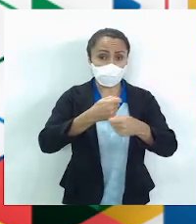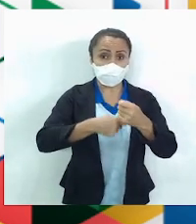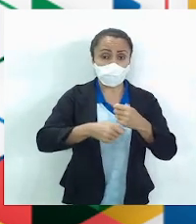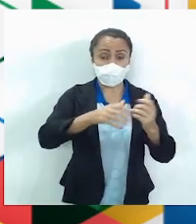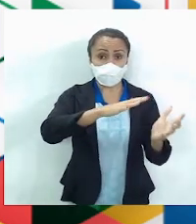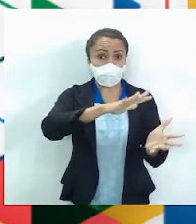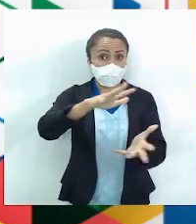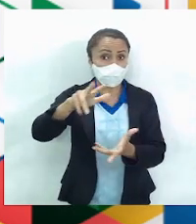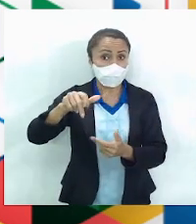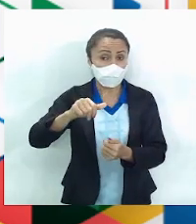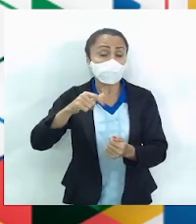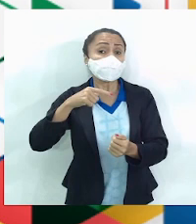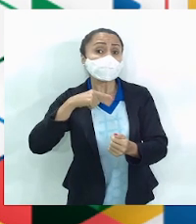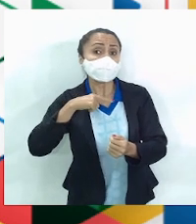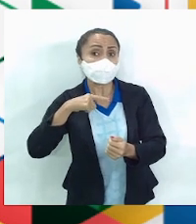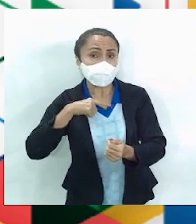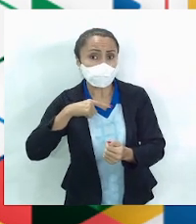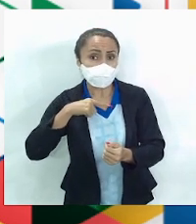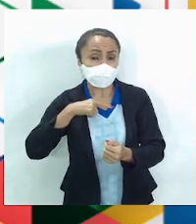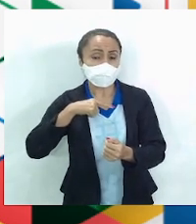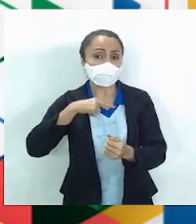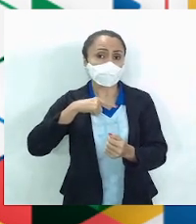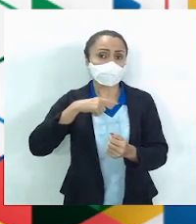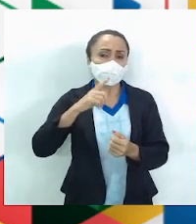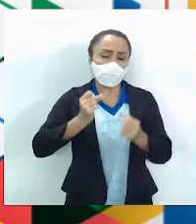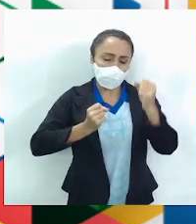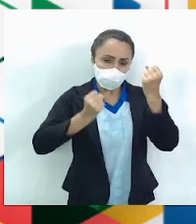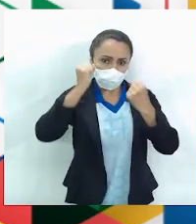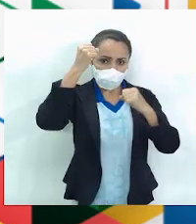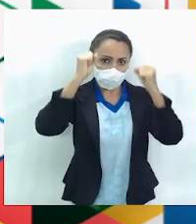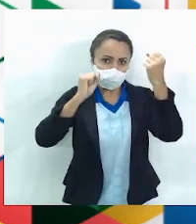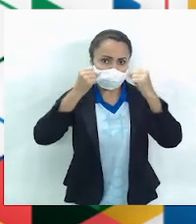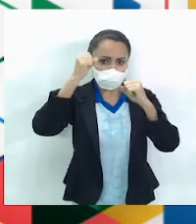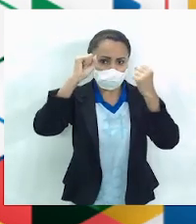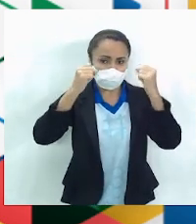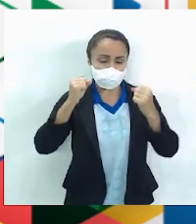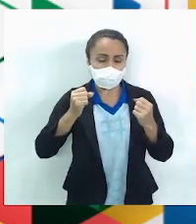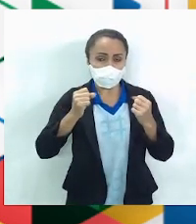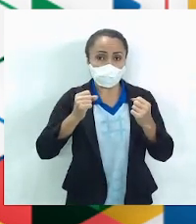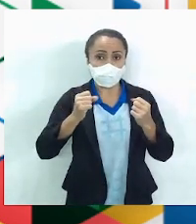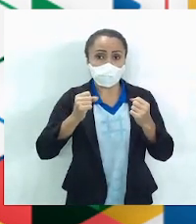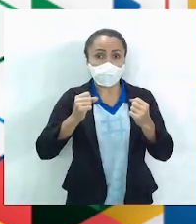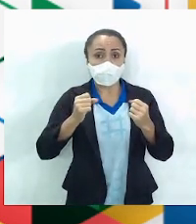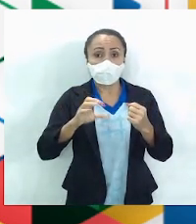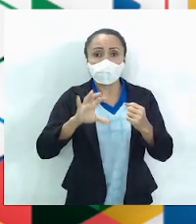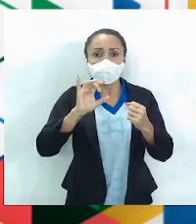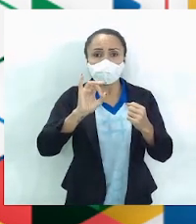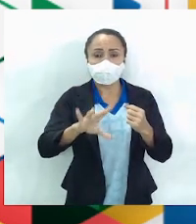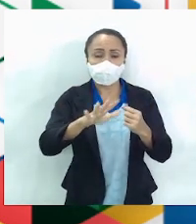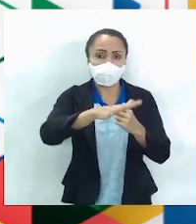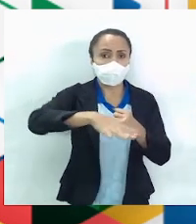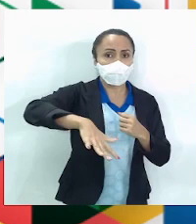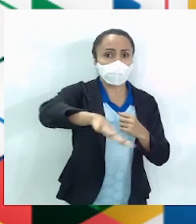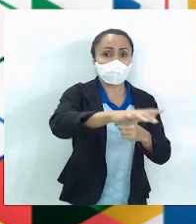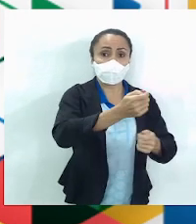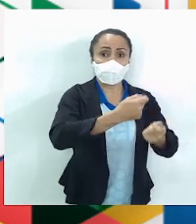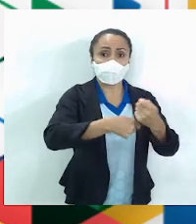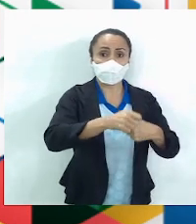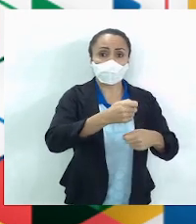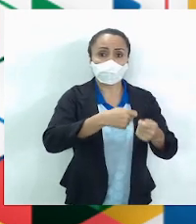global. E D. A industrialização manifesta-se apenas em zonas